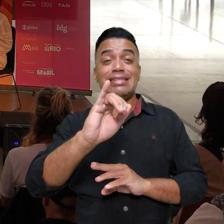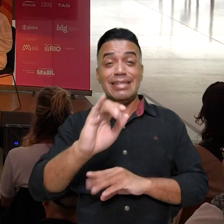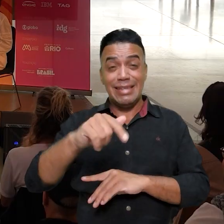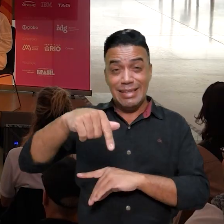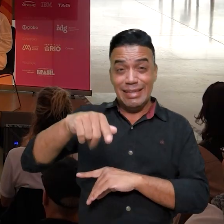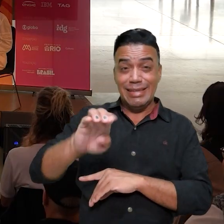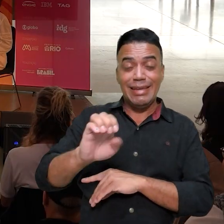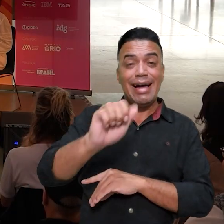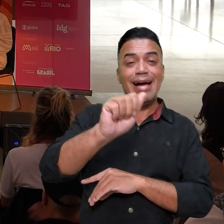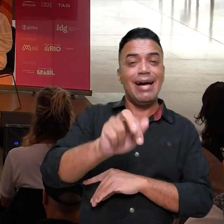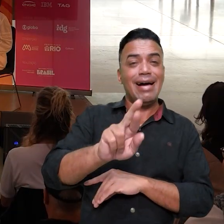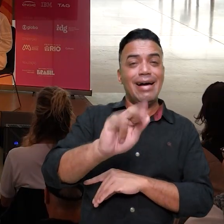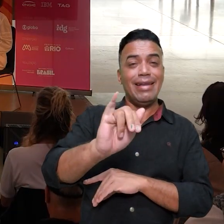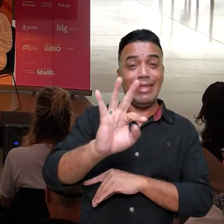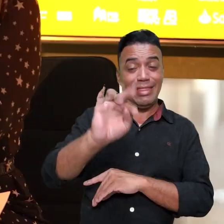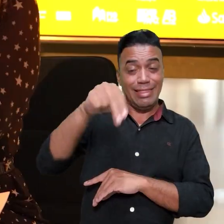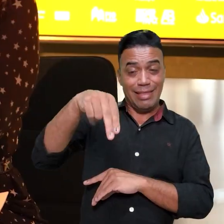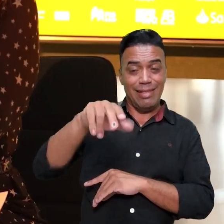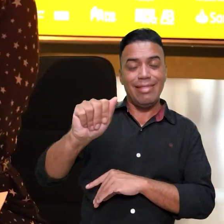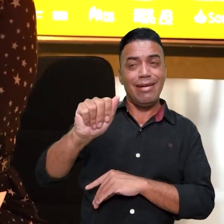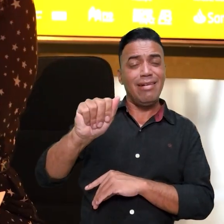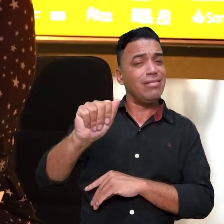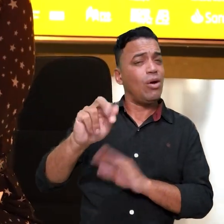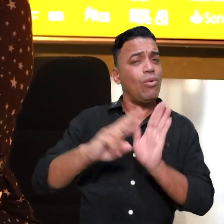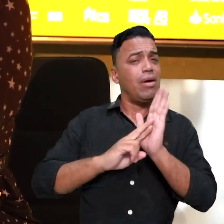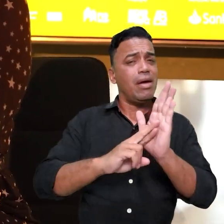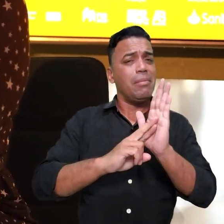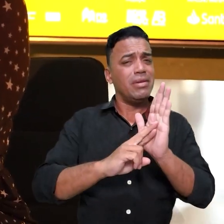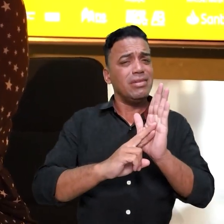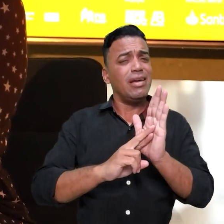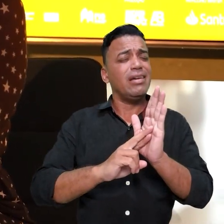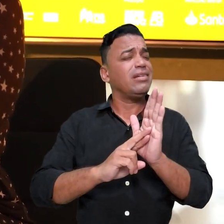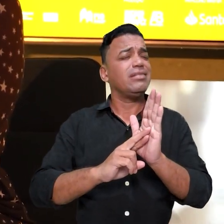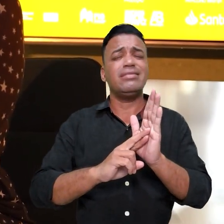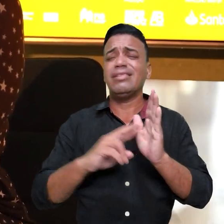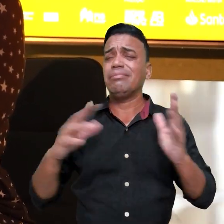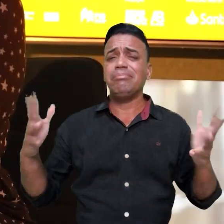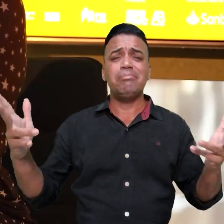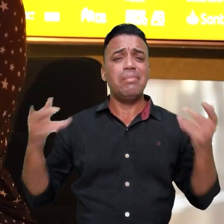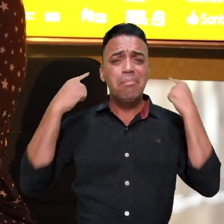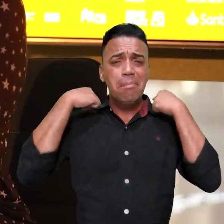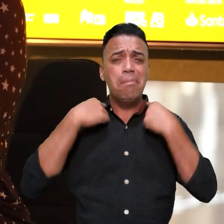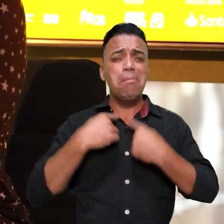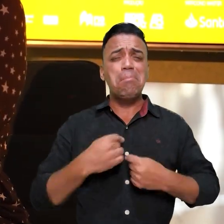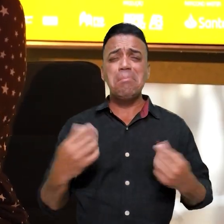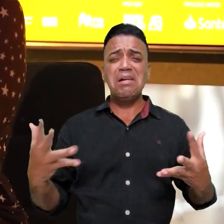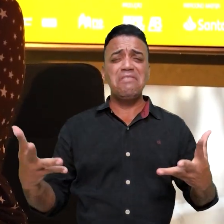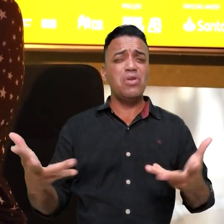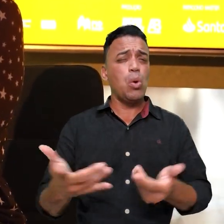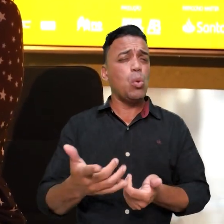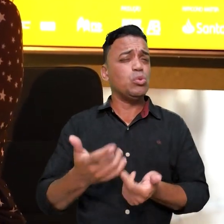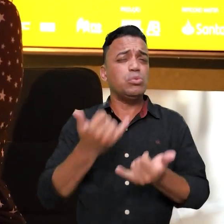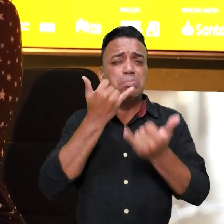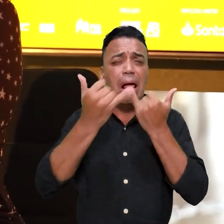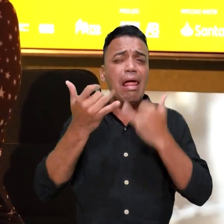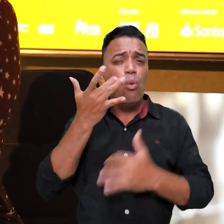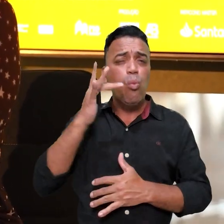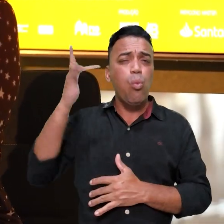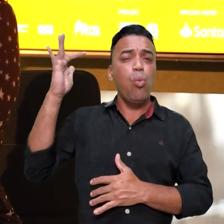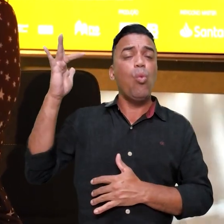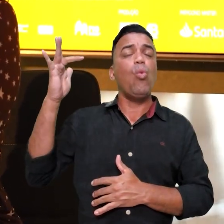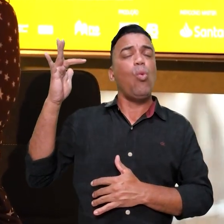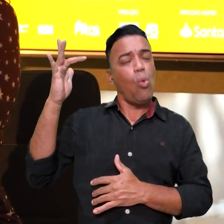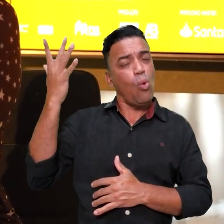longo do evento, a plateia é filmada e está cheia. Eventualmente, alguns telespectadores são convidados a interagir com os convidados, e